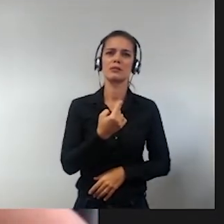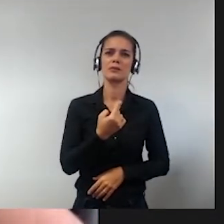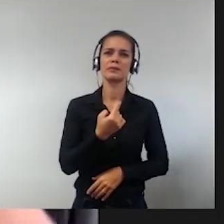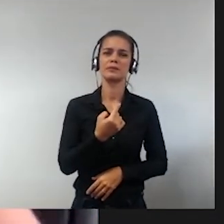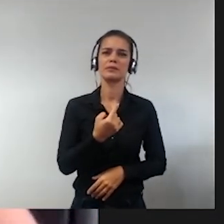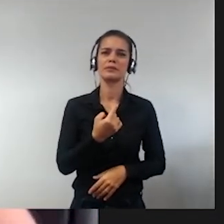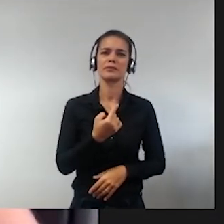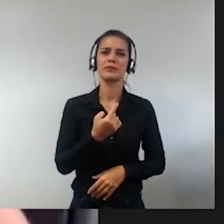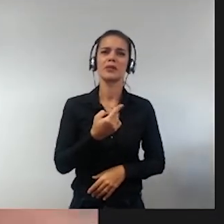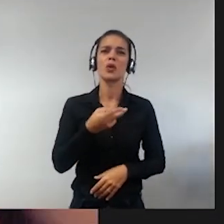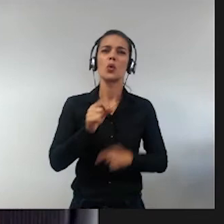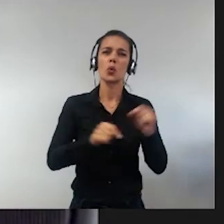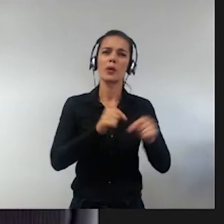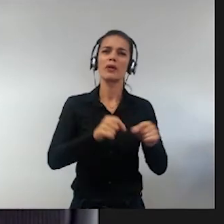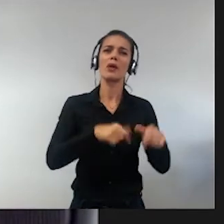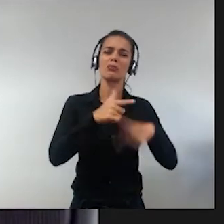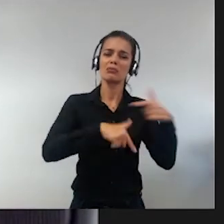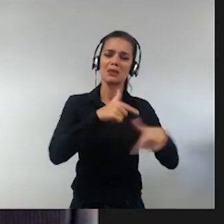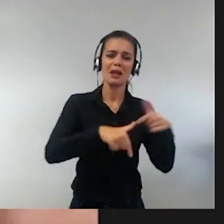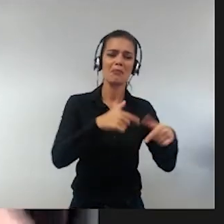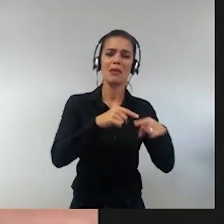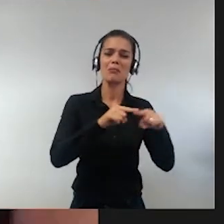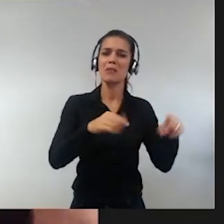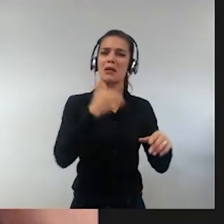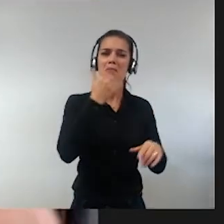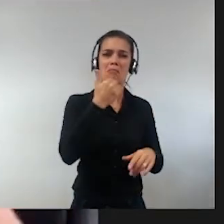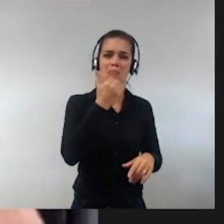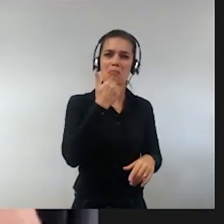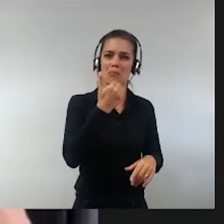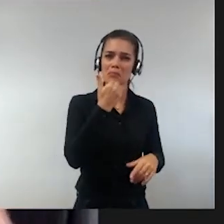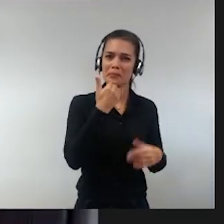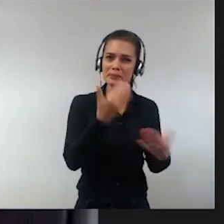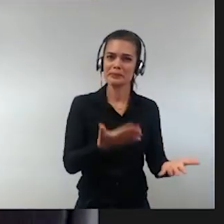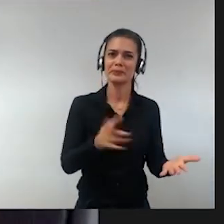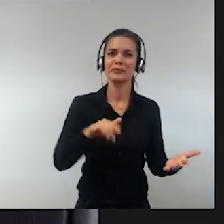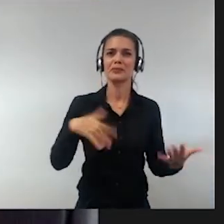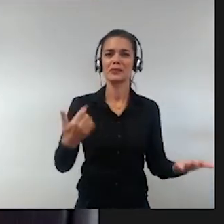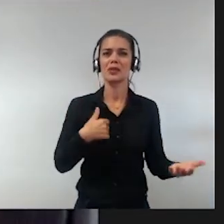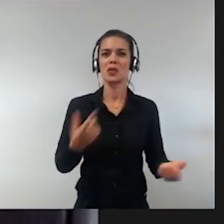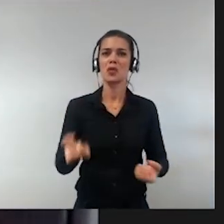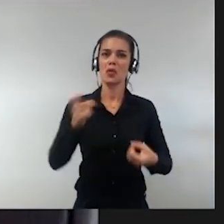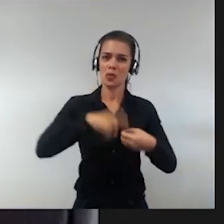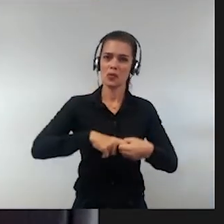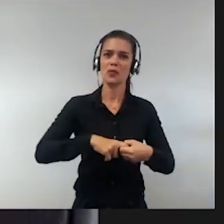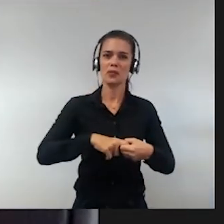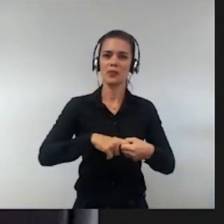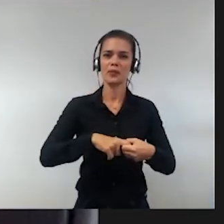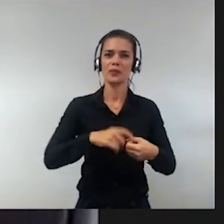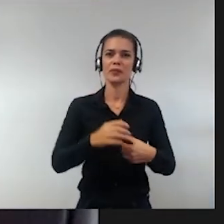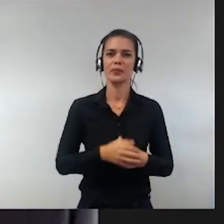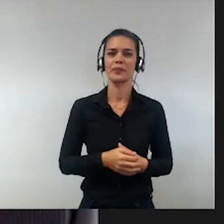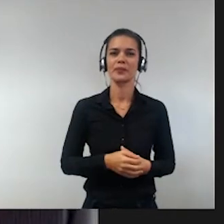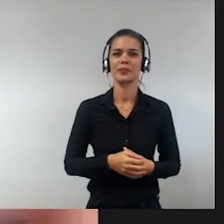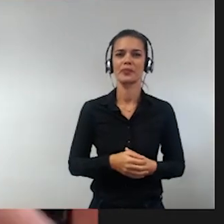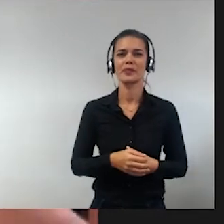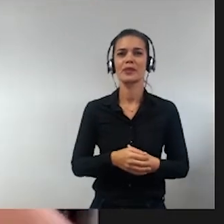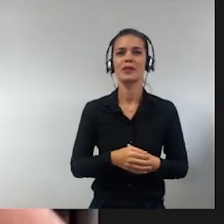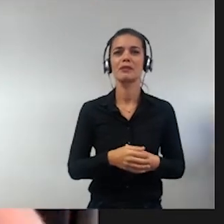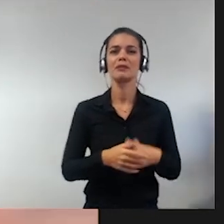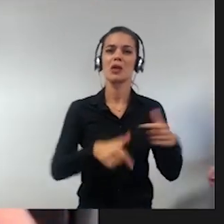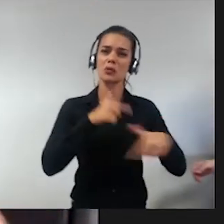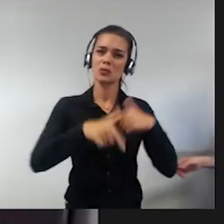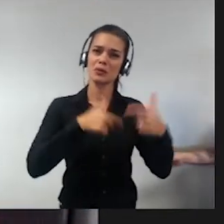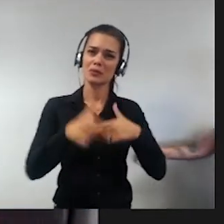enxugando gelo. É um ciclo vicioso. E aí eu volto, então, a medidas protetivas,